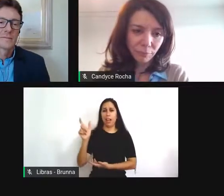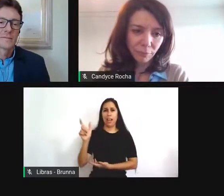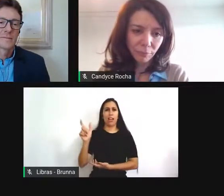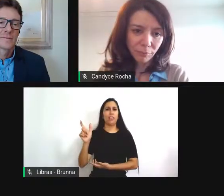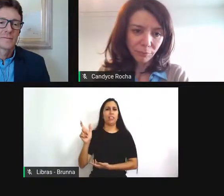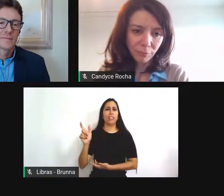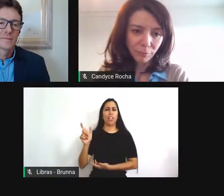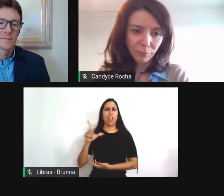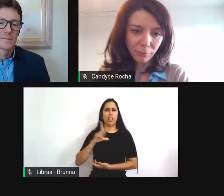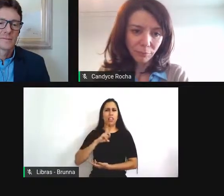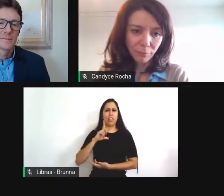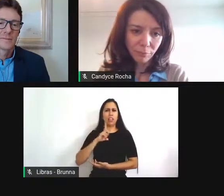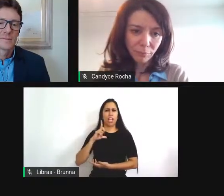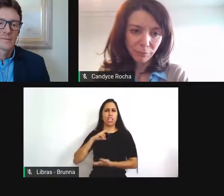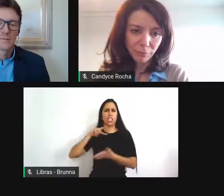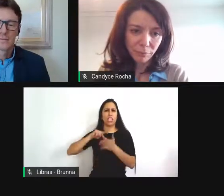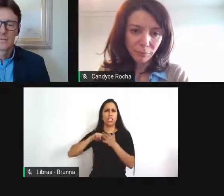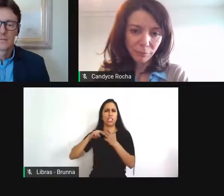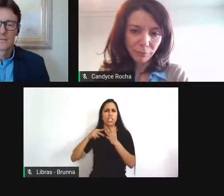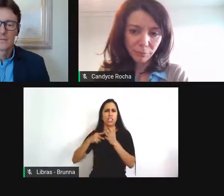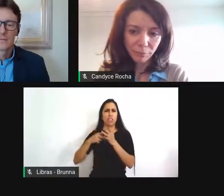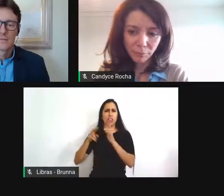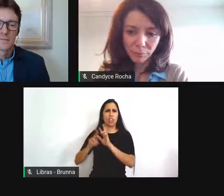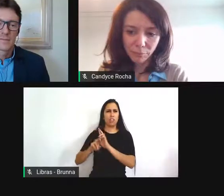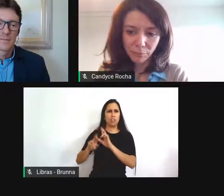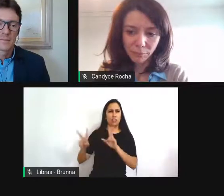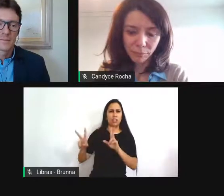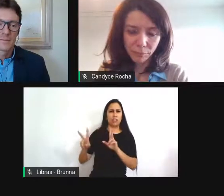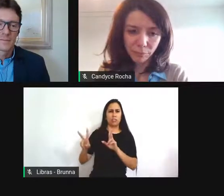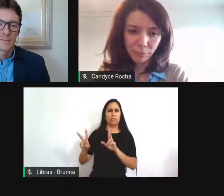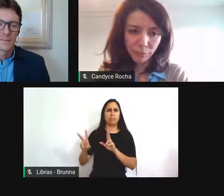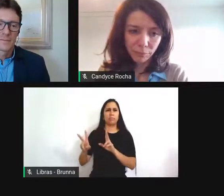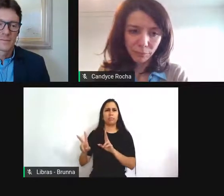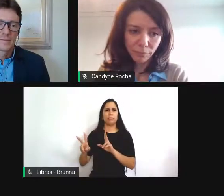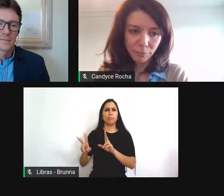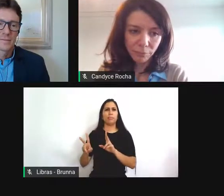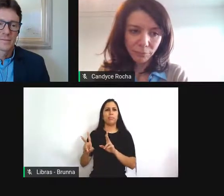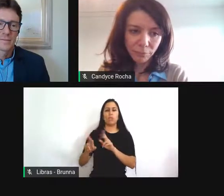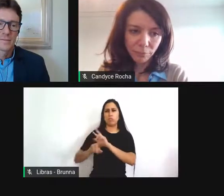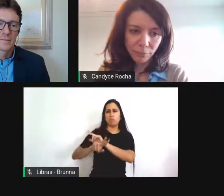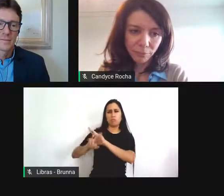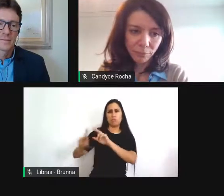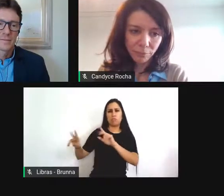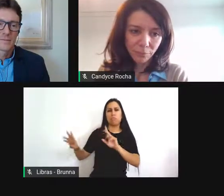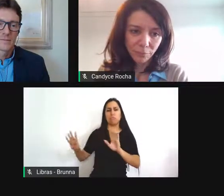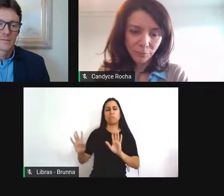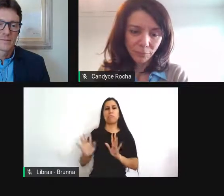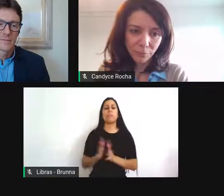ela tenha mais de um significado, né, um significado distinto, isso